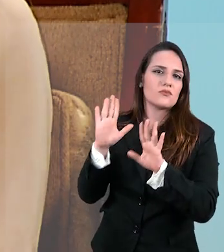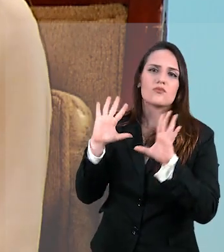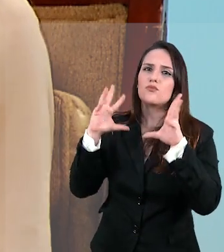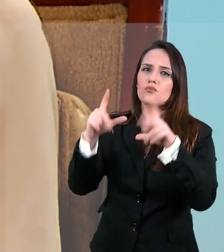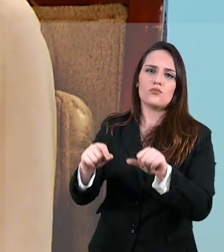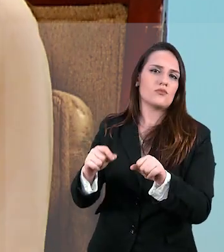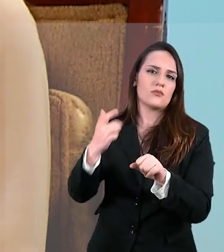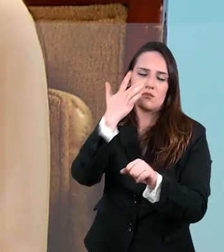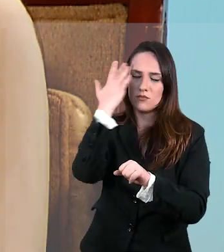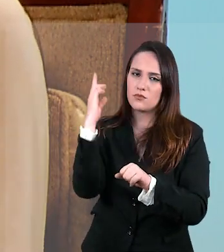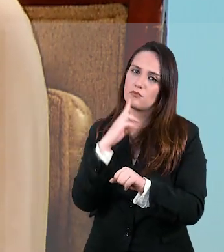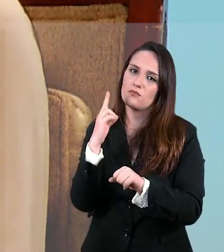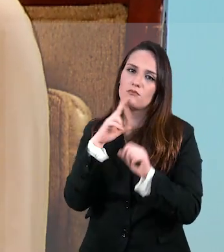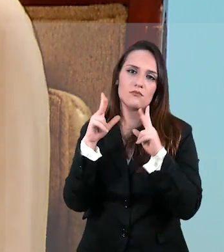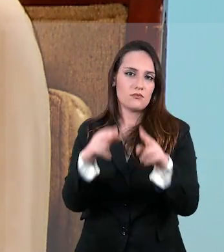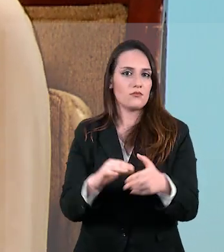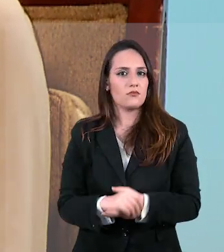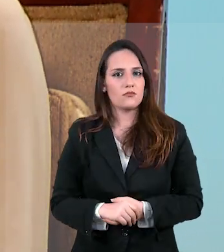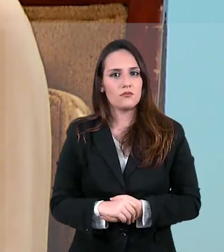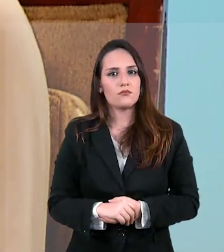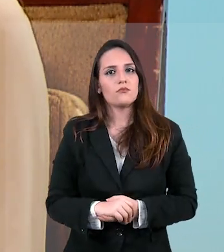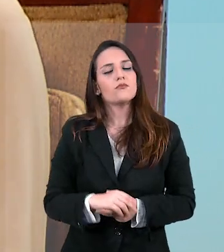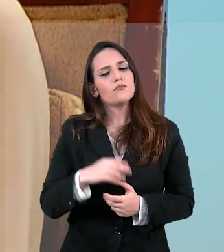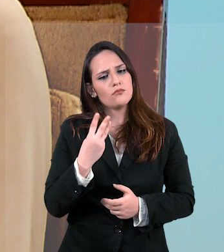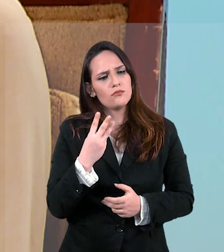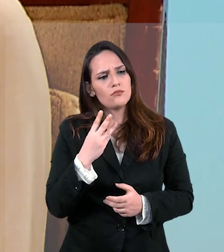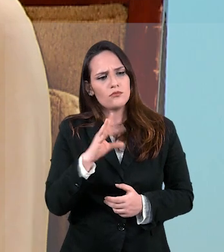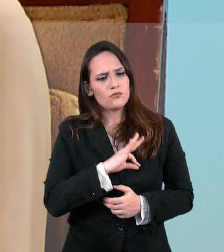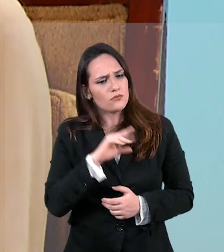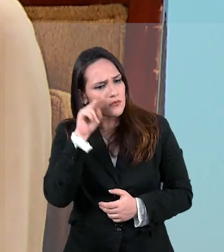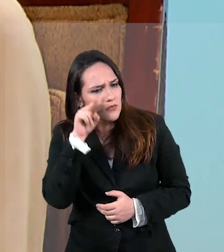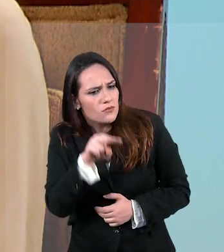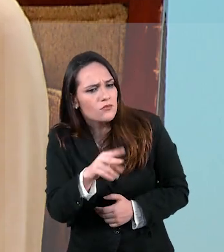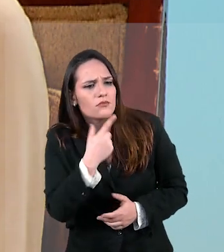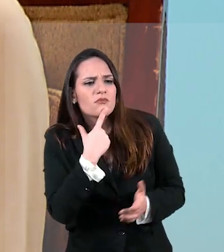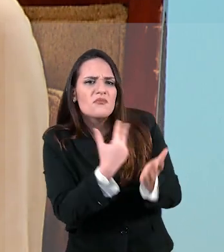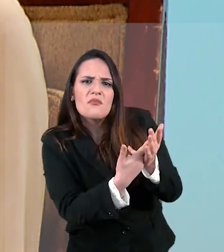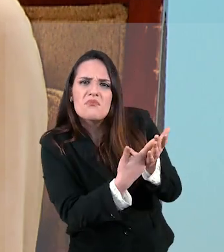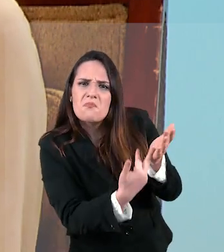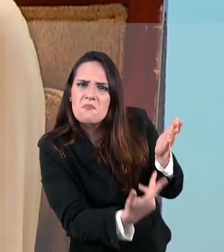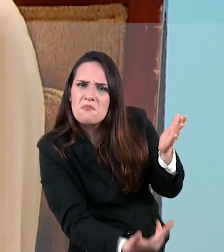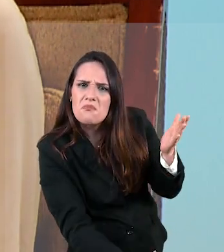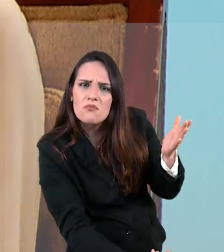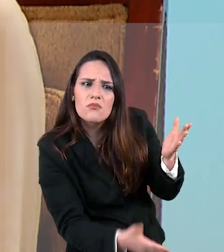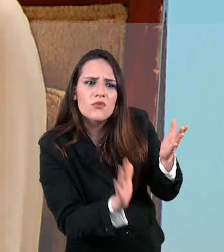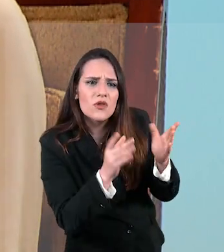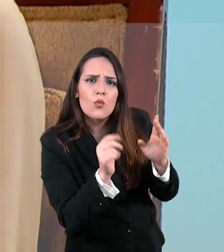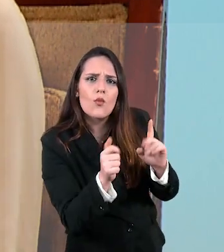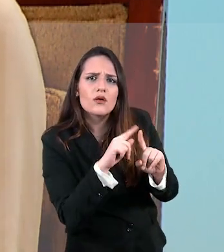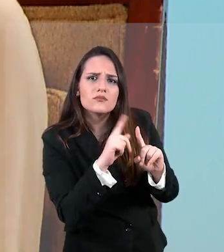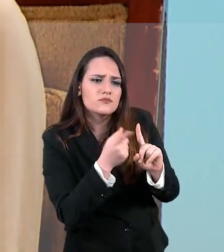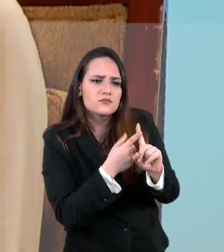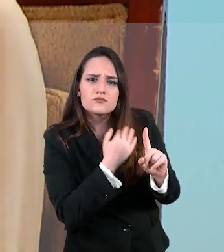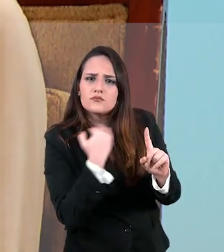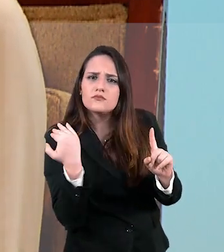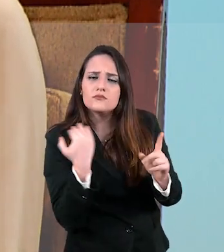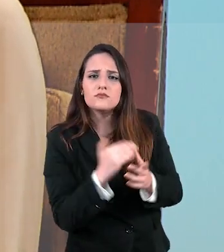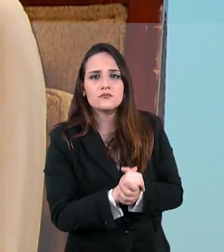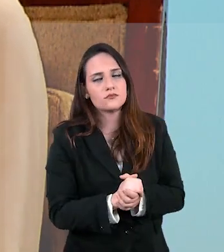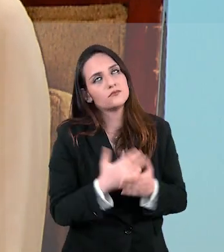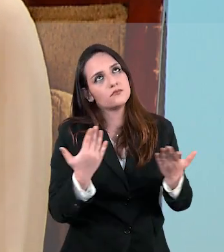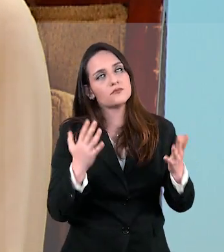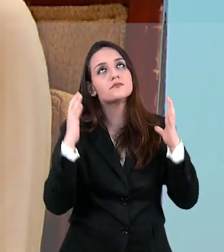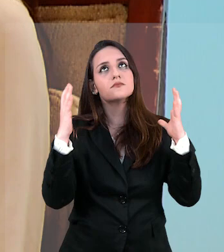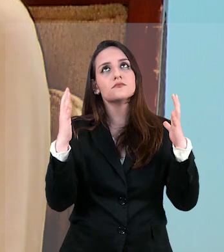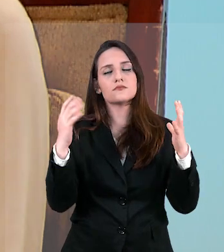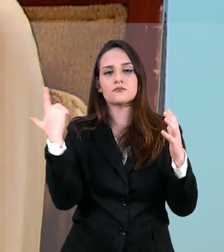vendo é normal na casa de todo mundo. E os policiais ali viram que eu estava sangrando, estava perdendo já o bebê que eu estava gestante de 1 mês,